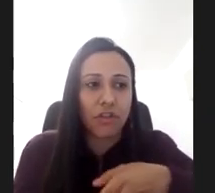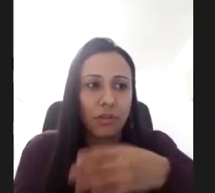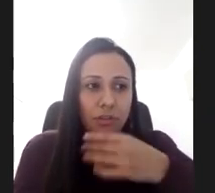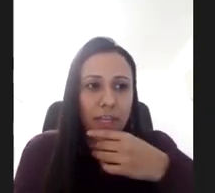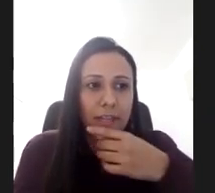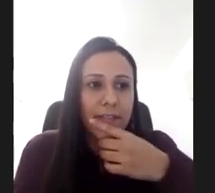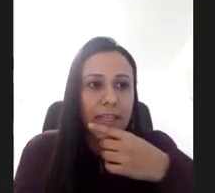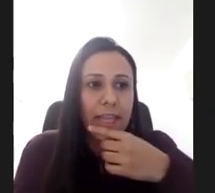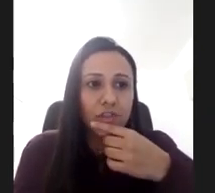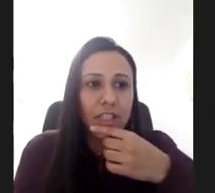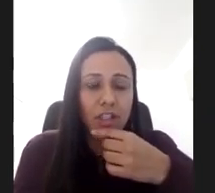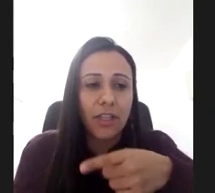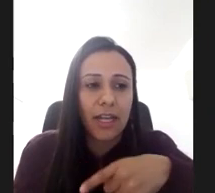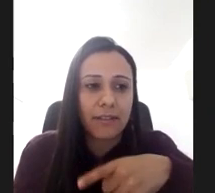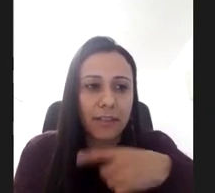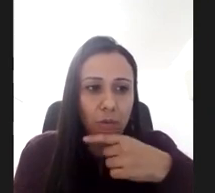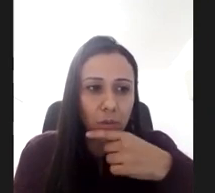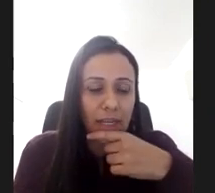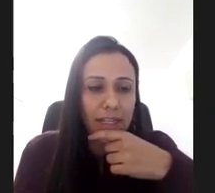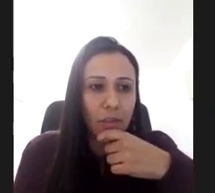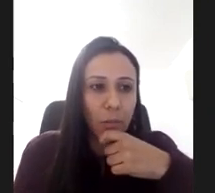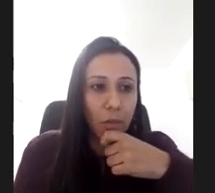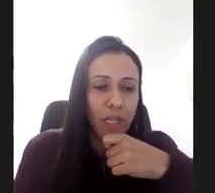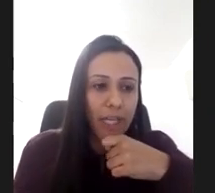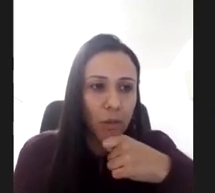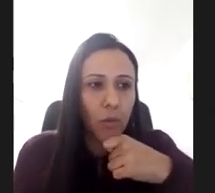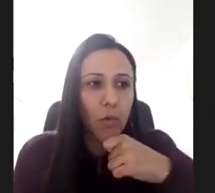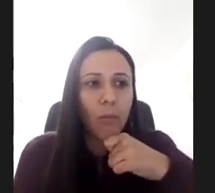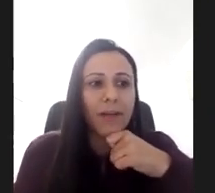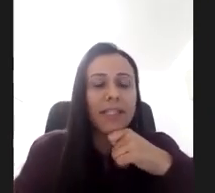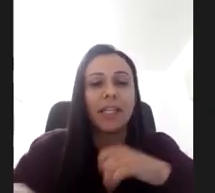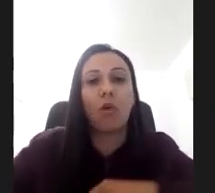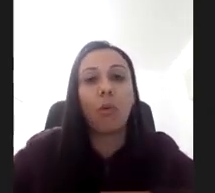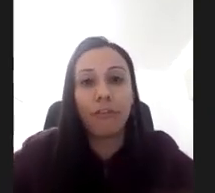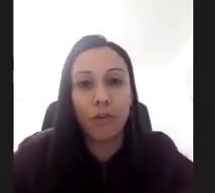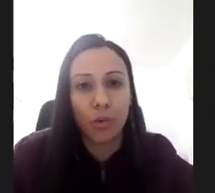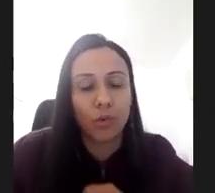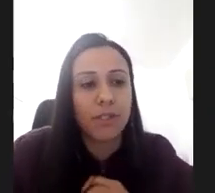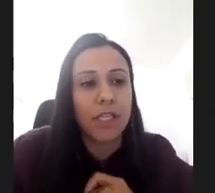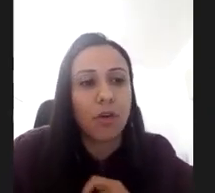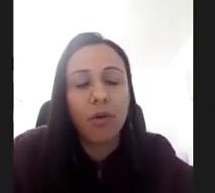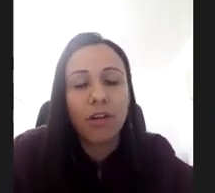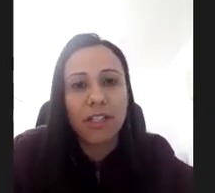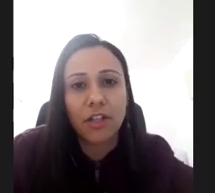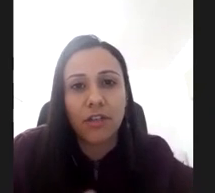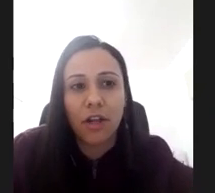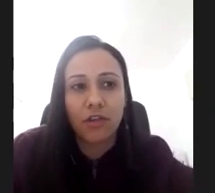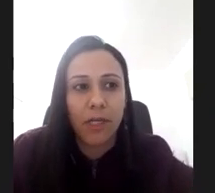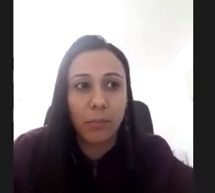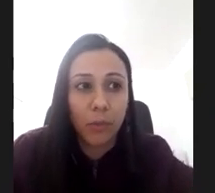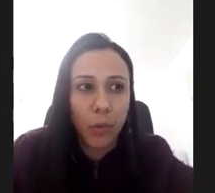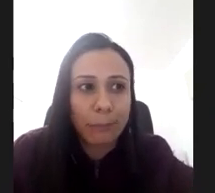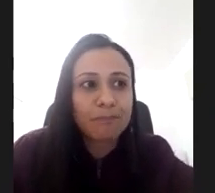dividir com vocês, o DIESAD está realizando um projeto com parceria com a Fiocruz e com a Universidade Federal